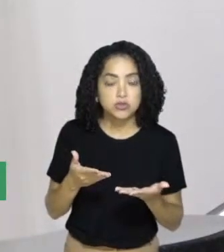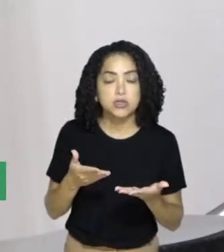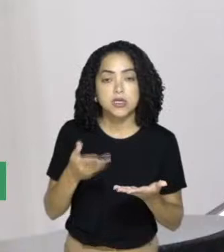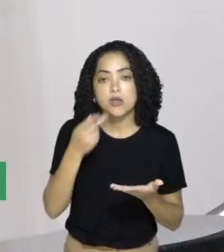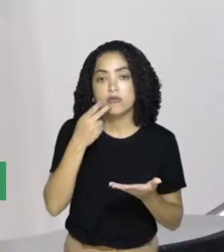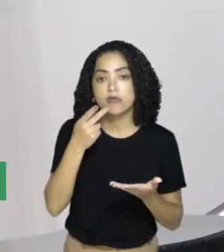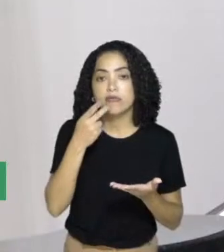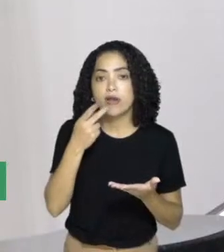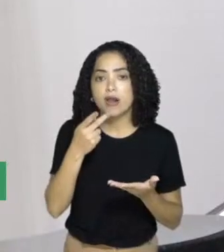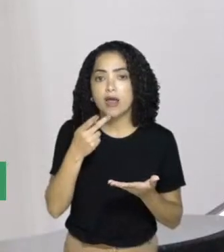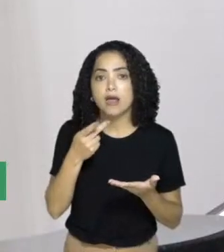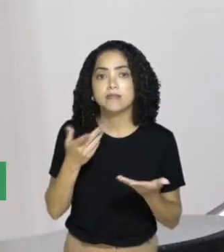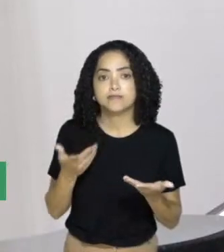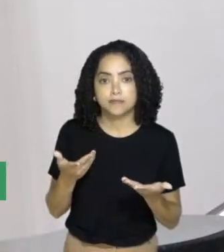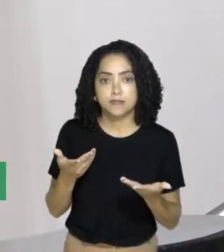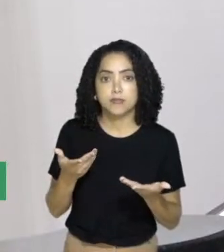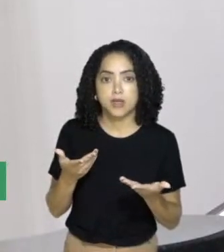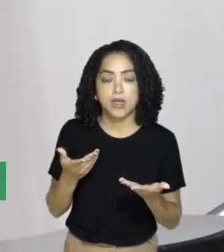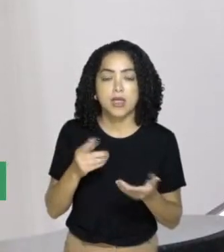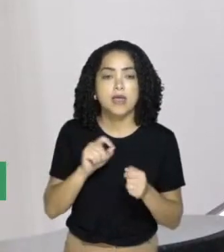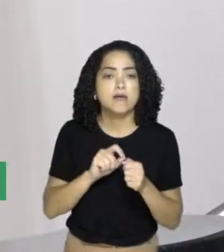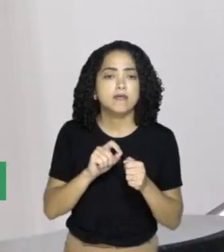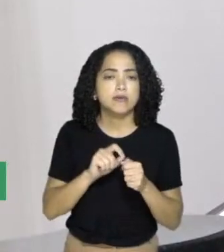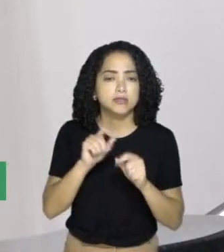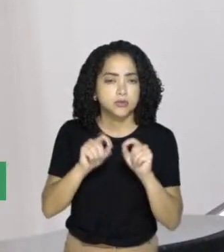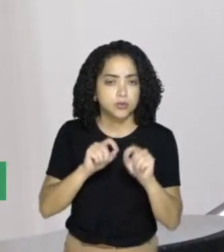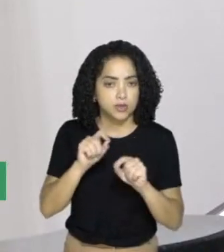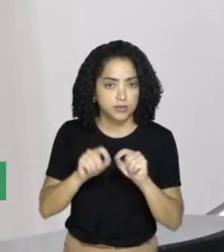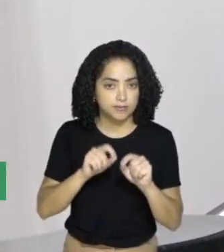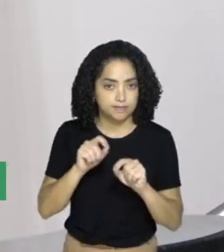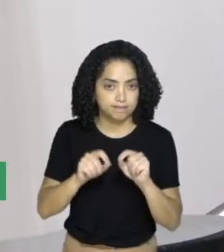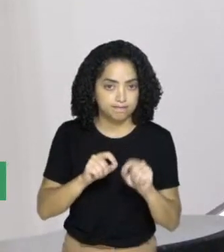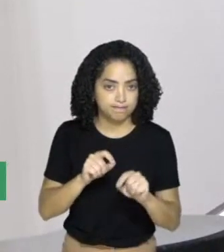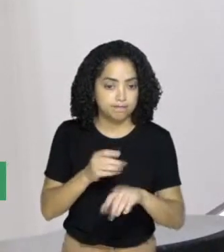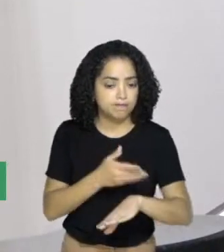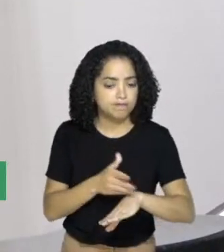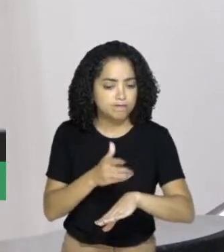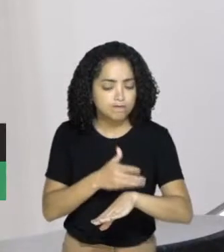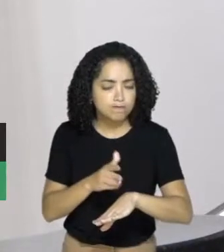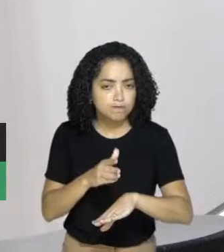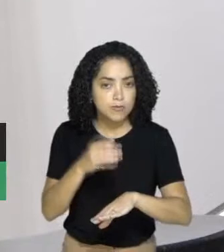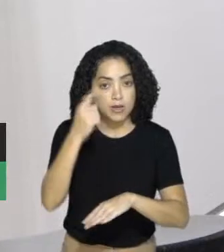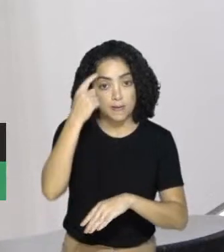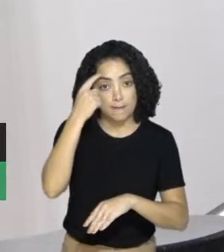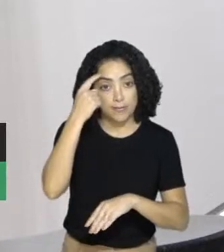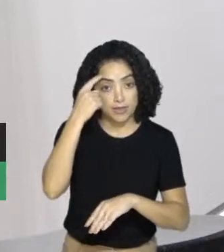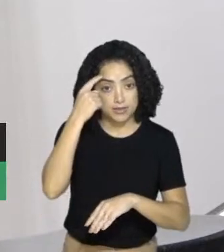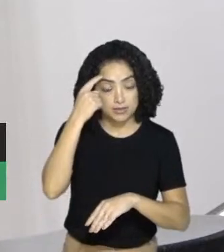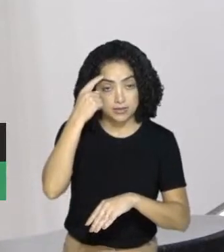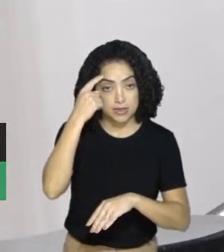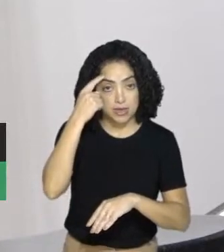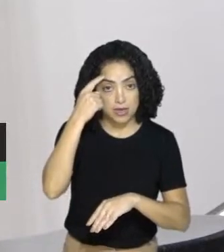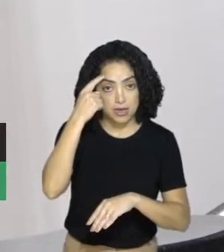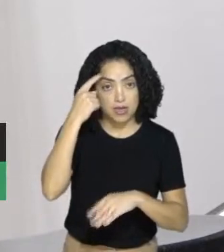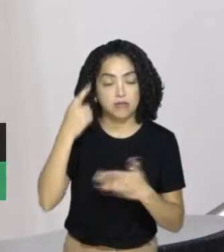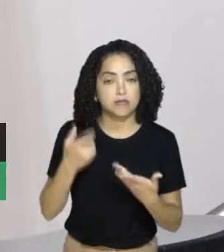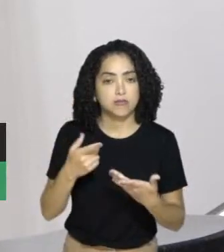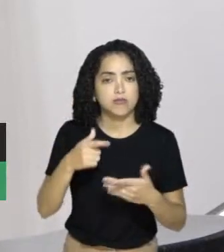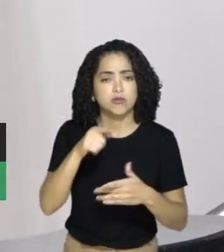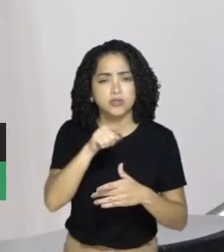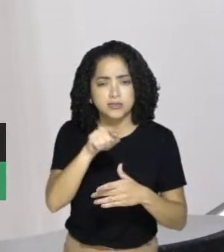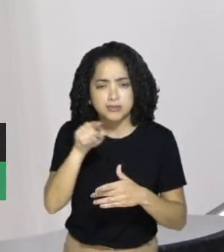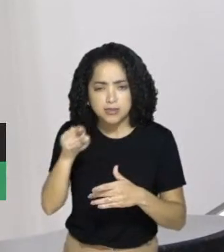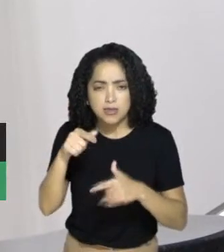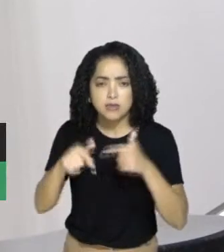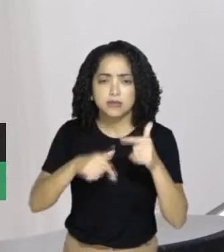a fazer comigo o seguinte exercício. Pensem em vocês. Você que deu duro o mês